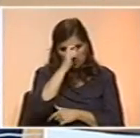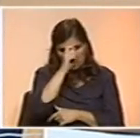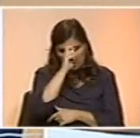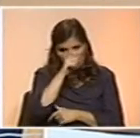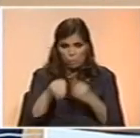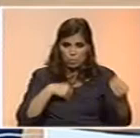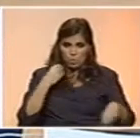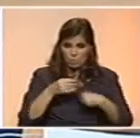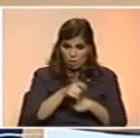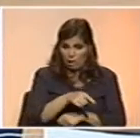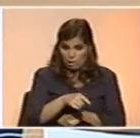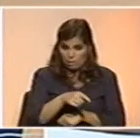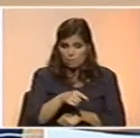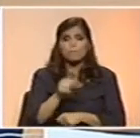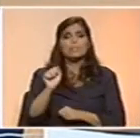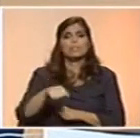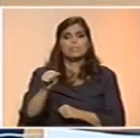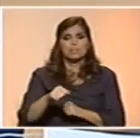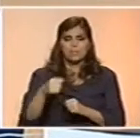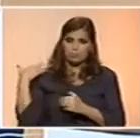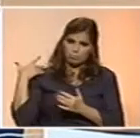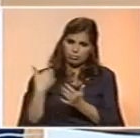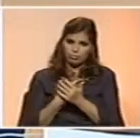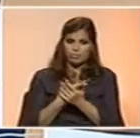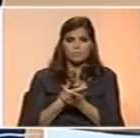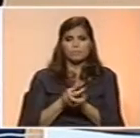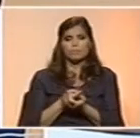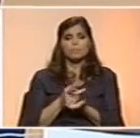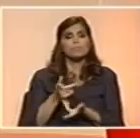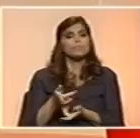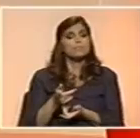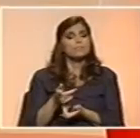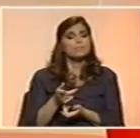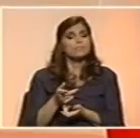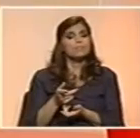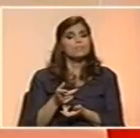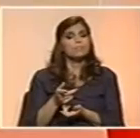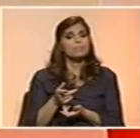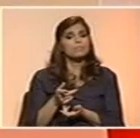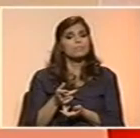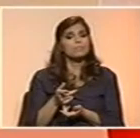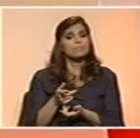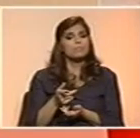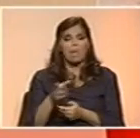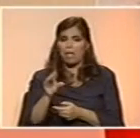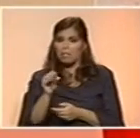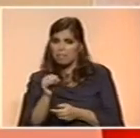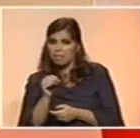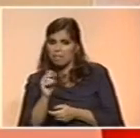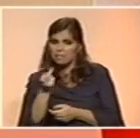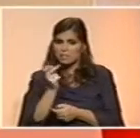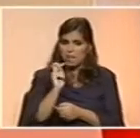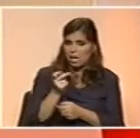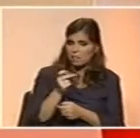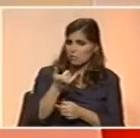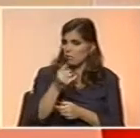essa preocupação? Tem havido ao longo dos tempos, e nomeadamente de há uma década, duas décadas a esta parte,